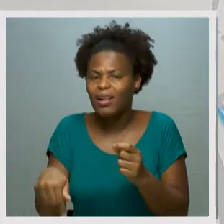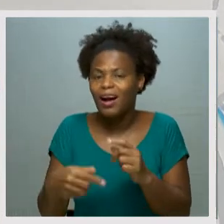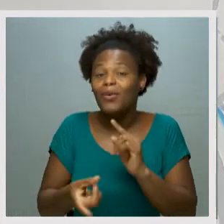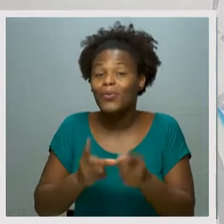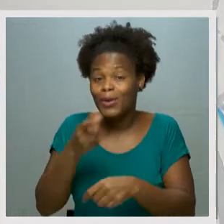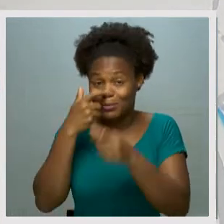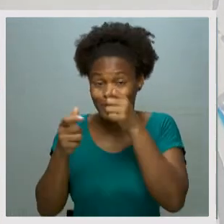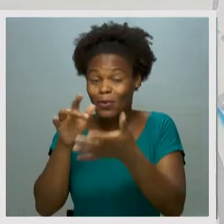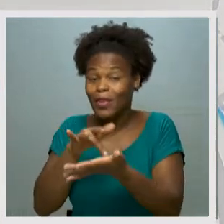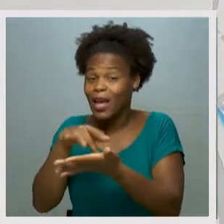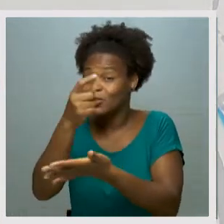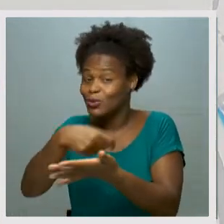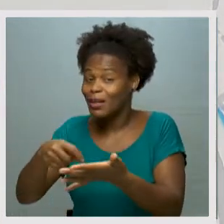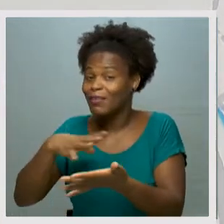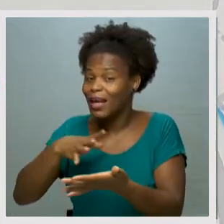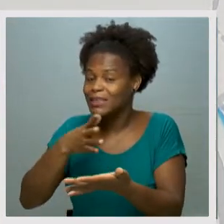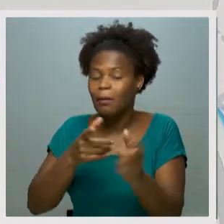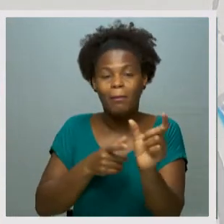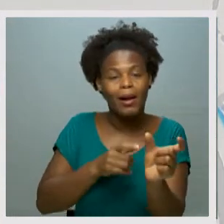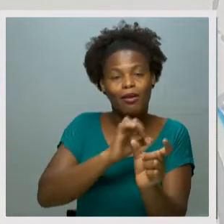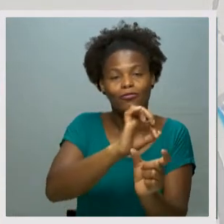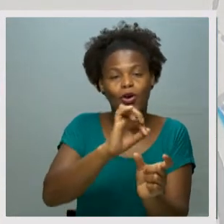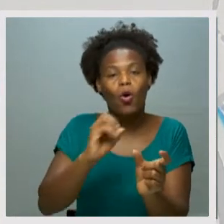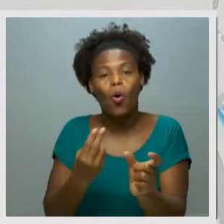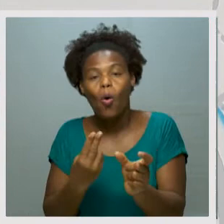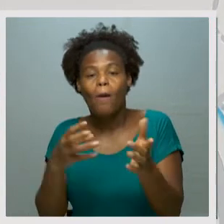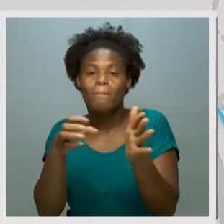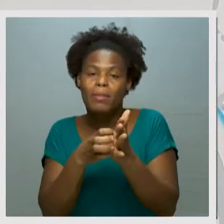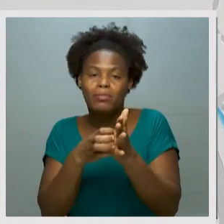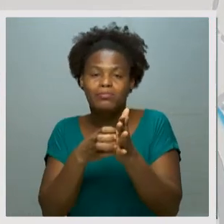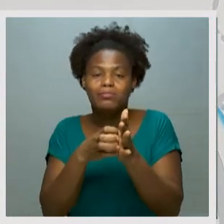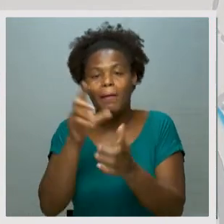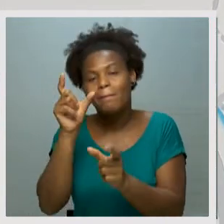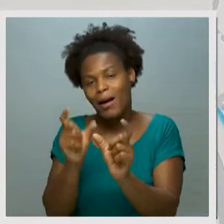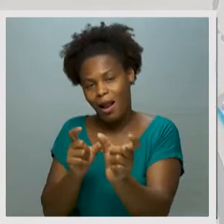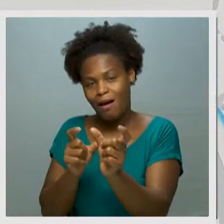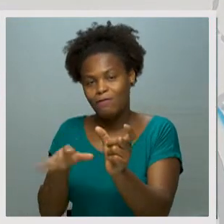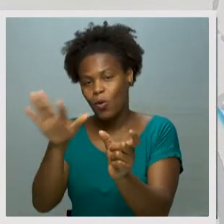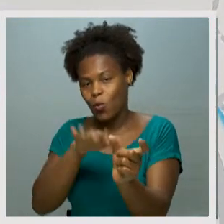daquilo que o autor quis dizer com aquela palavra, ou quando usou o simbolismo daquela palavra.